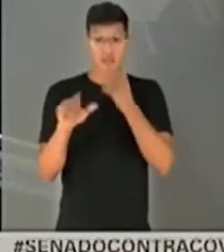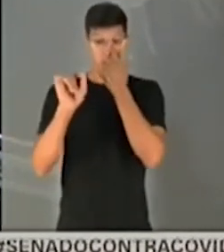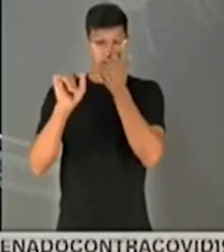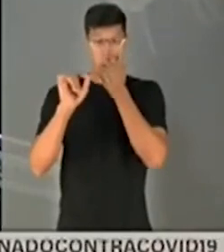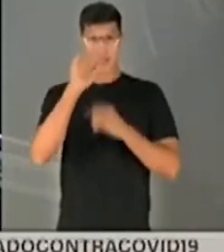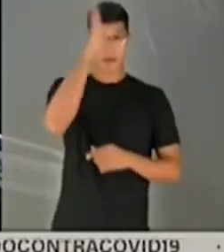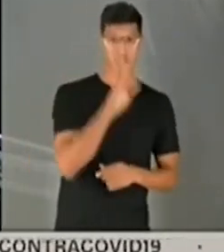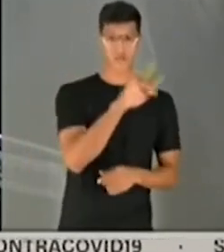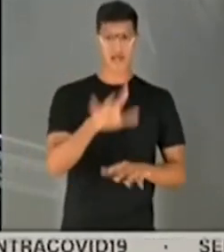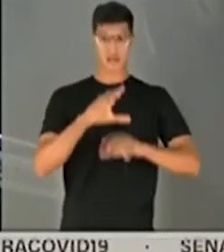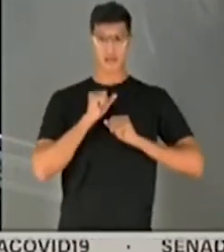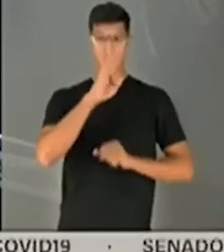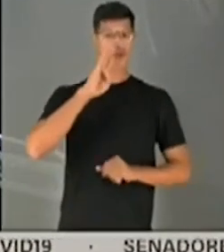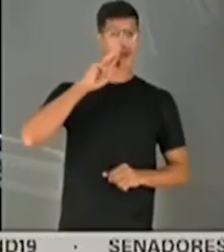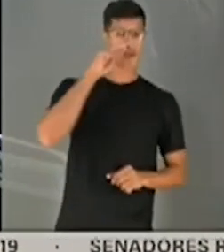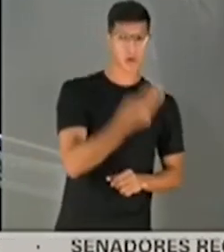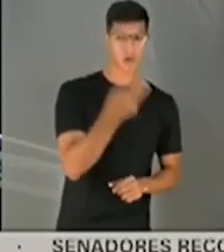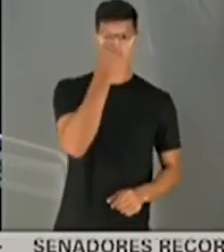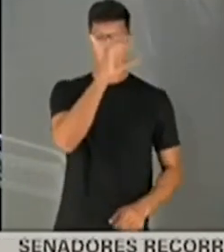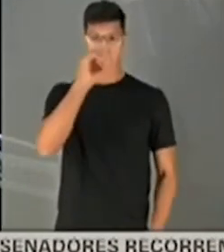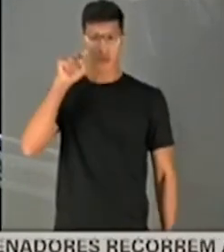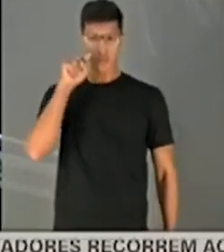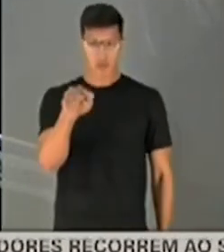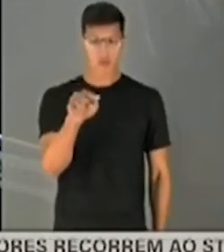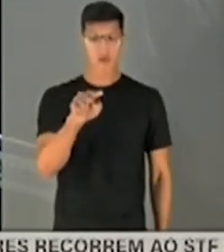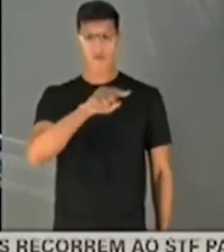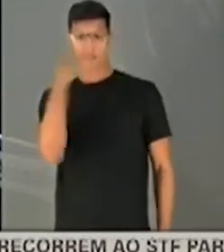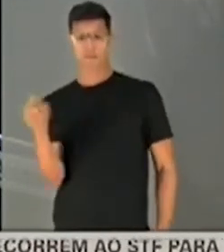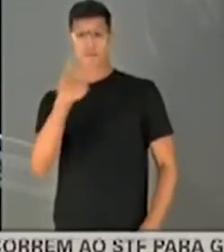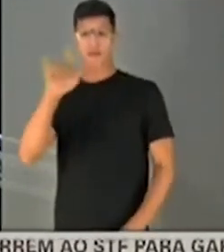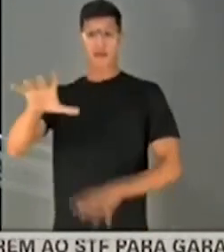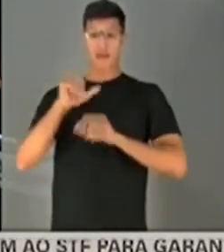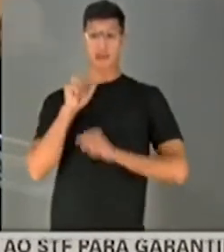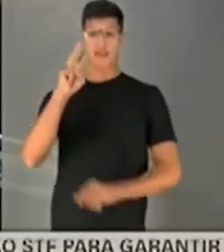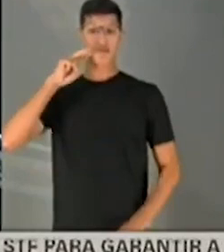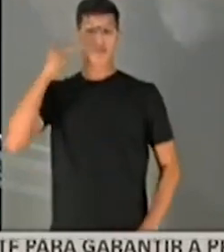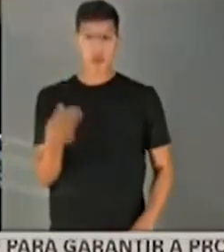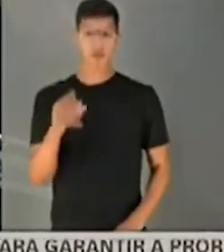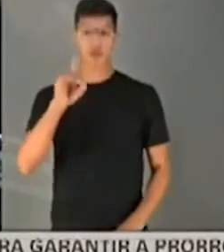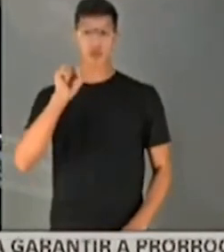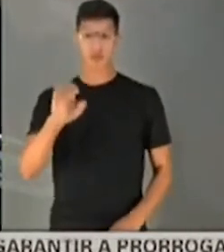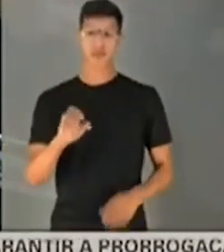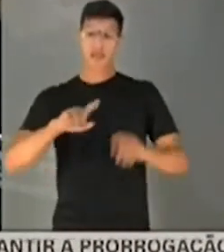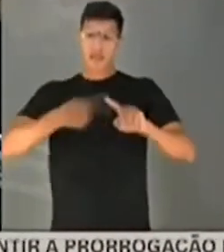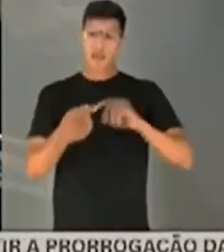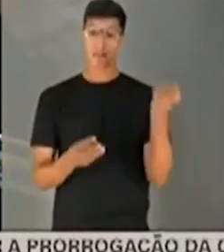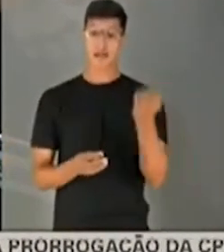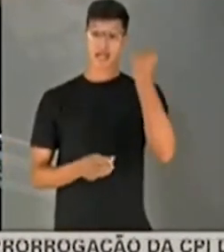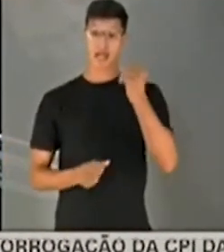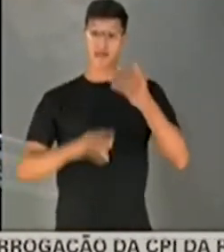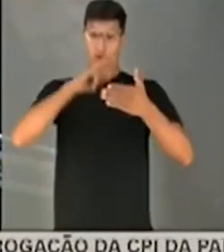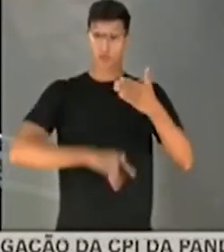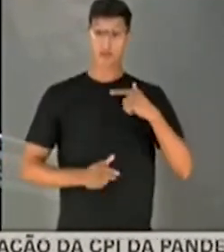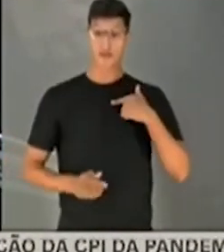ora o Brasil vai receber 4.800.000 doses da vacina, e ora vai receber 3 milhões de doses. E mais grave nesse